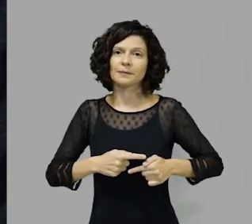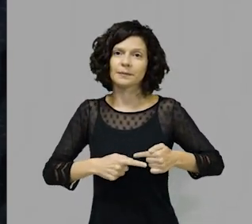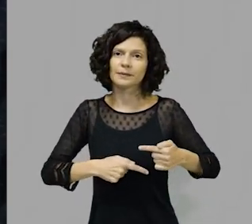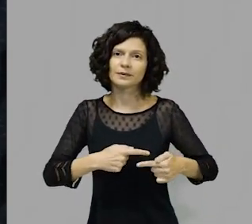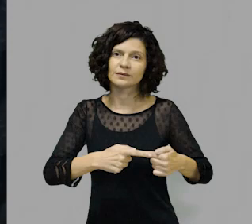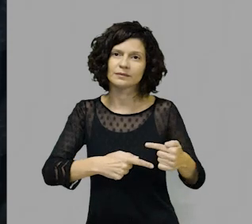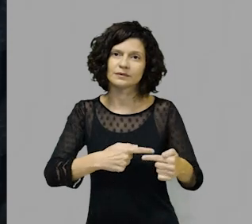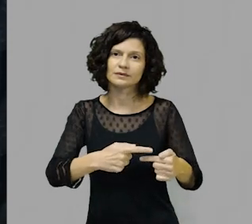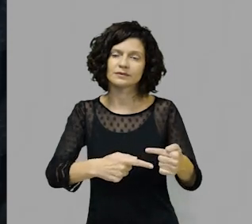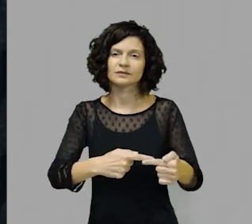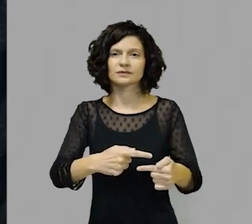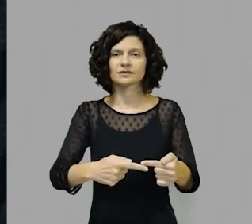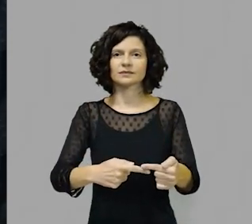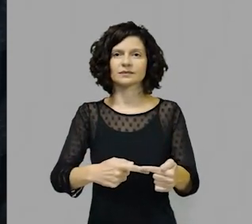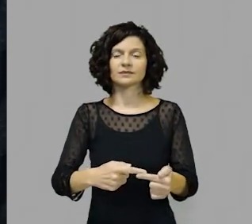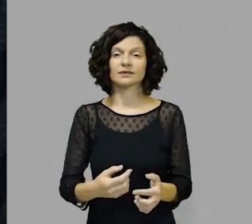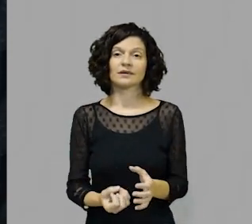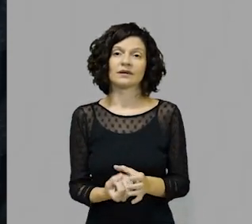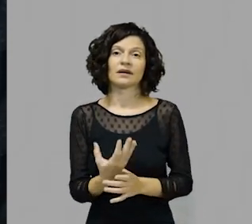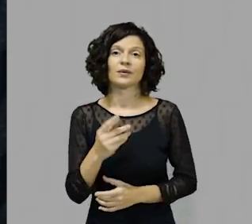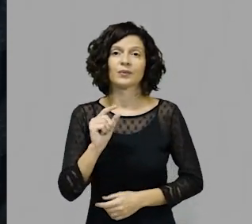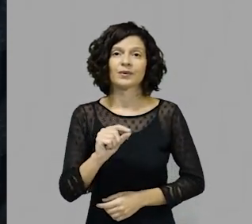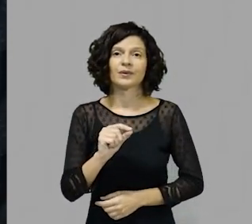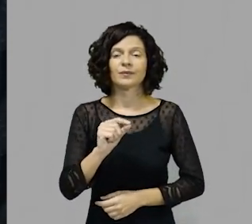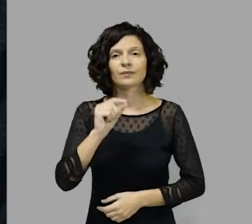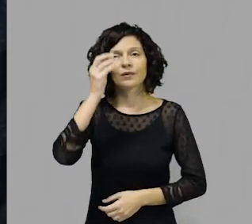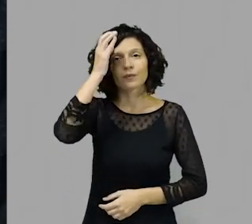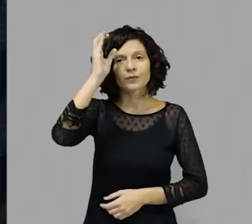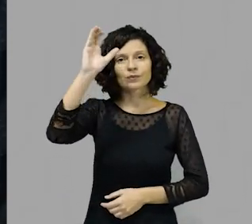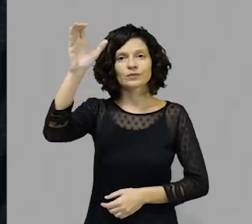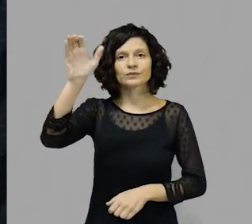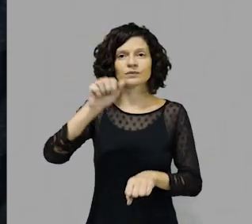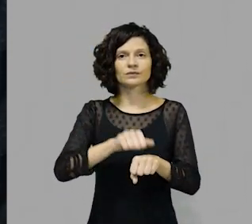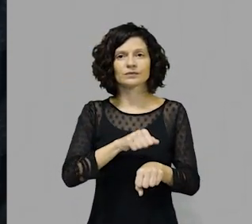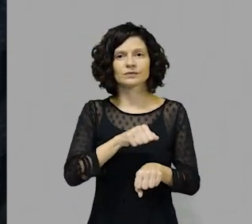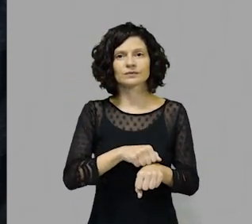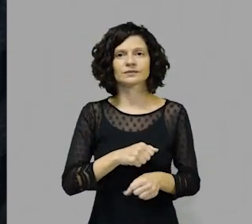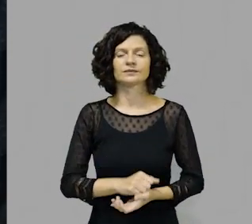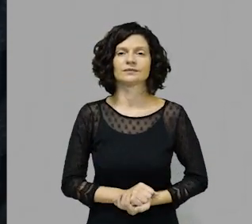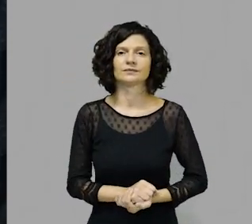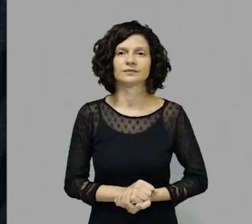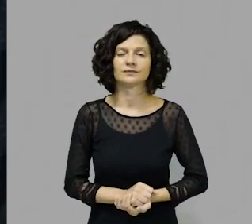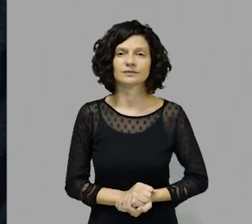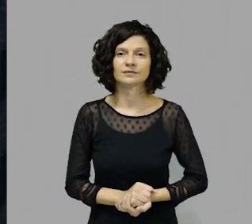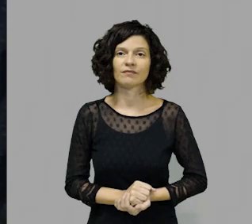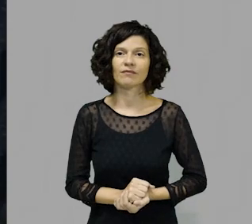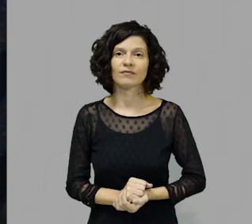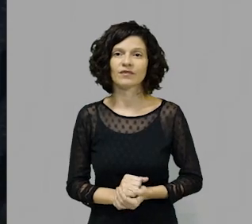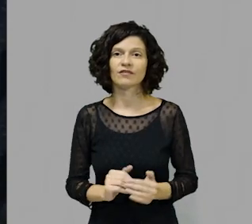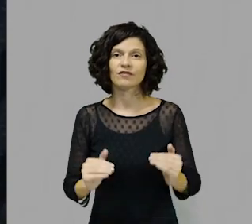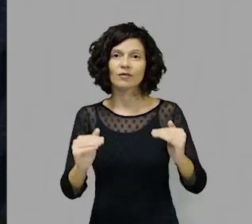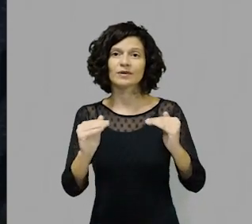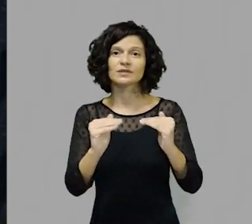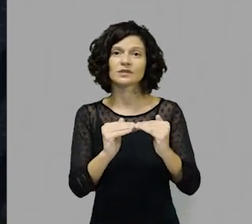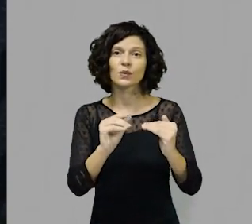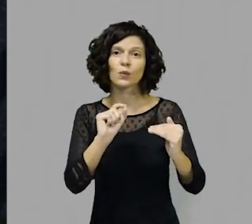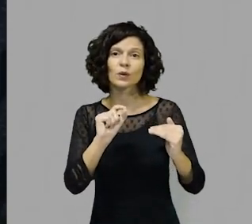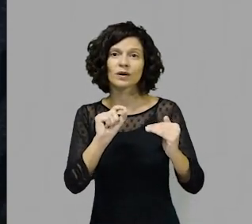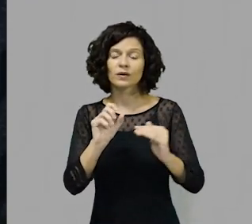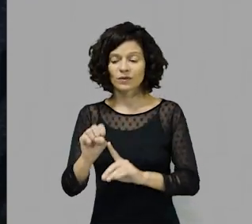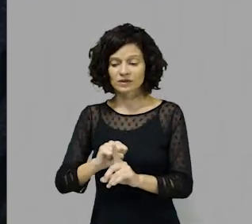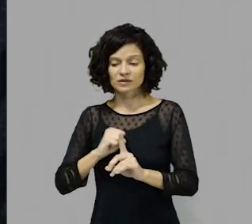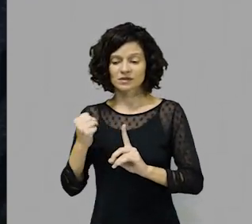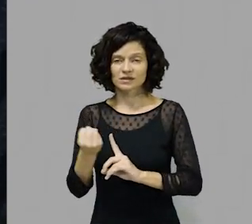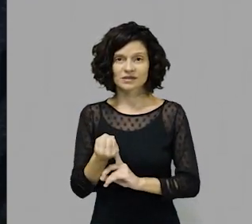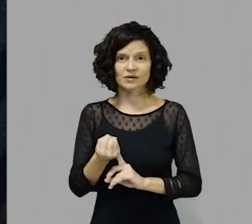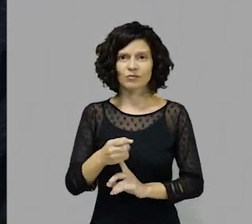diz que passa a existir uma cultura da pobreza, que tem a ver com a formação da própria criança, com a